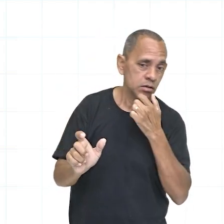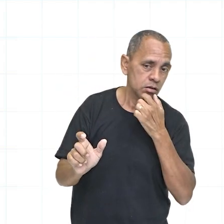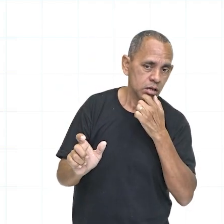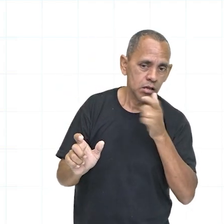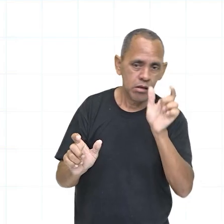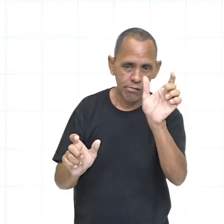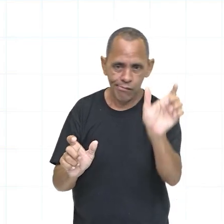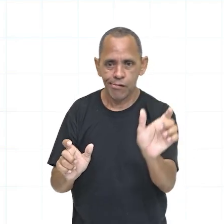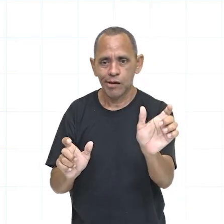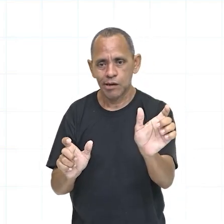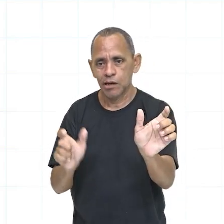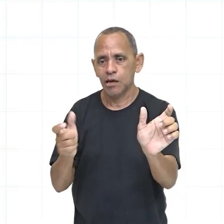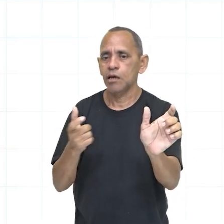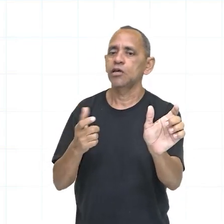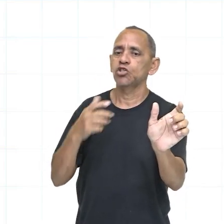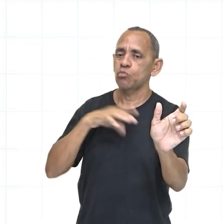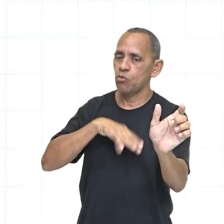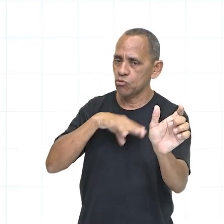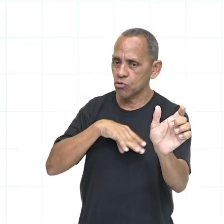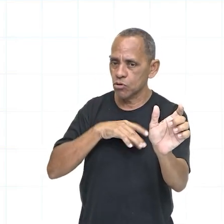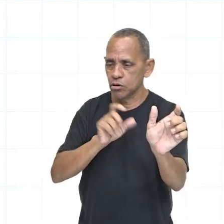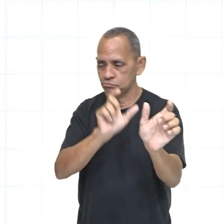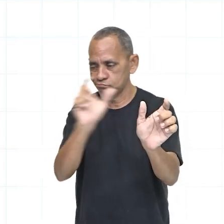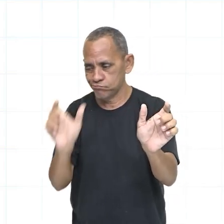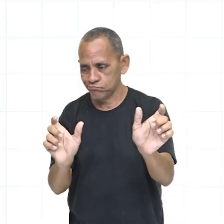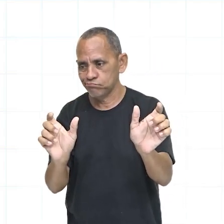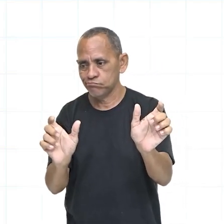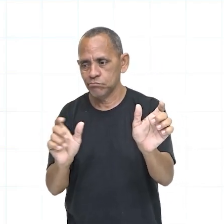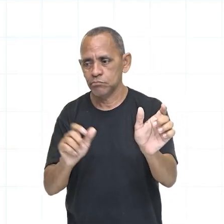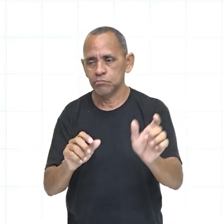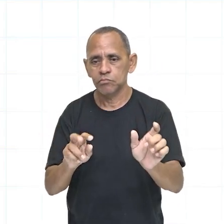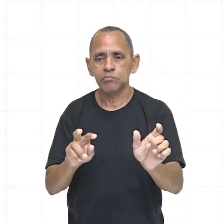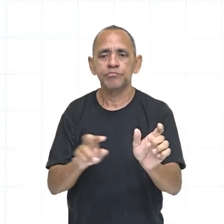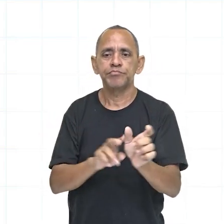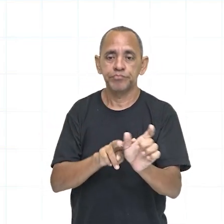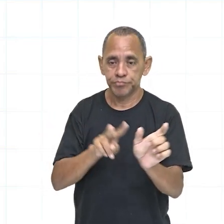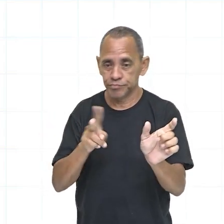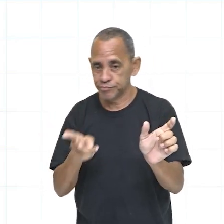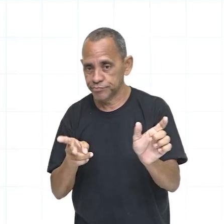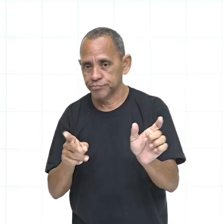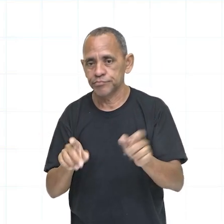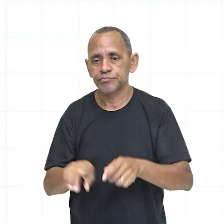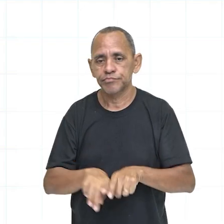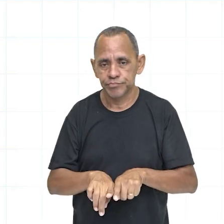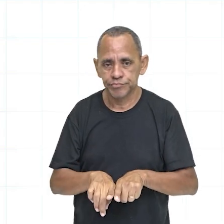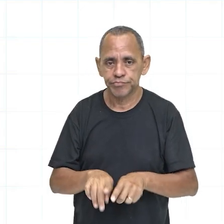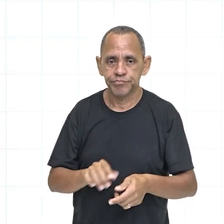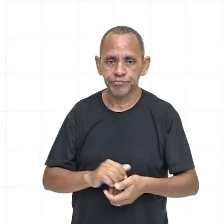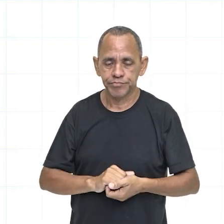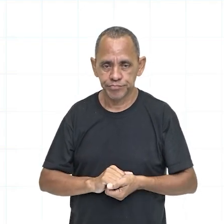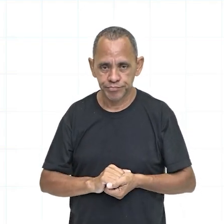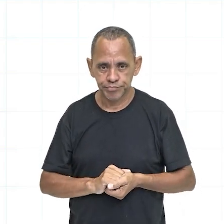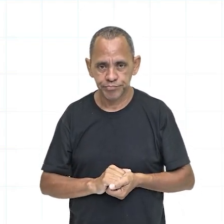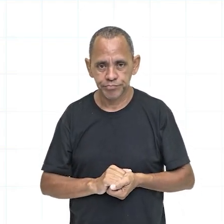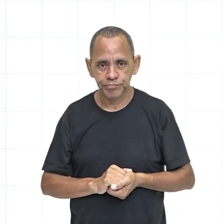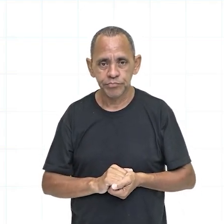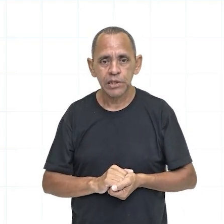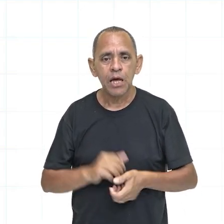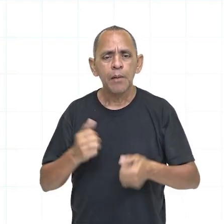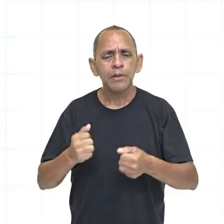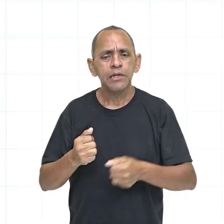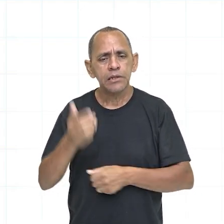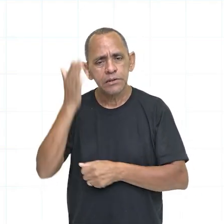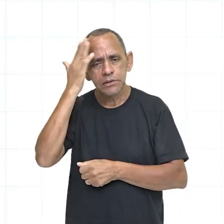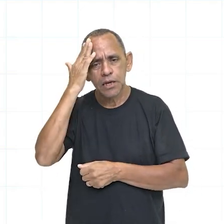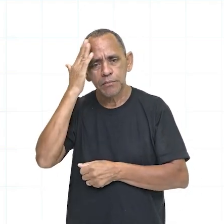isso, thus, portanto, consequently, consequentemente, em